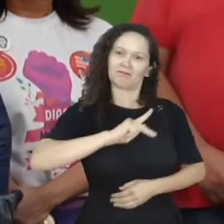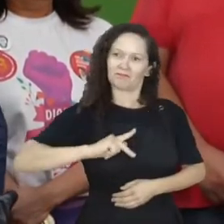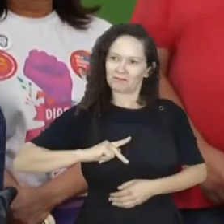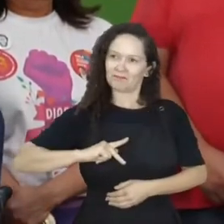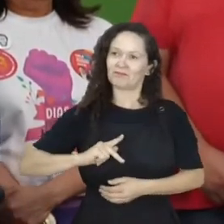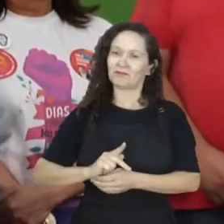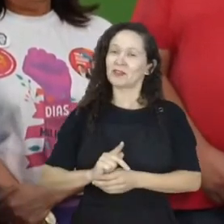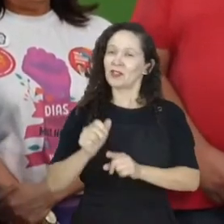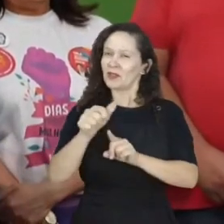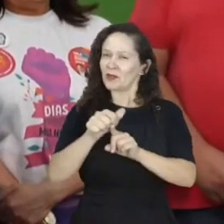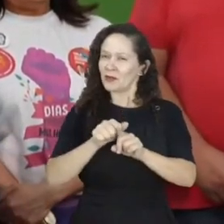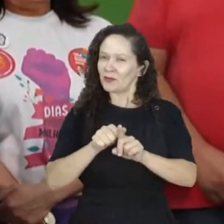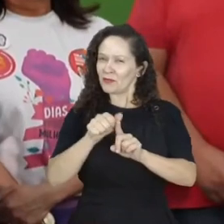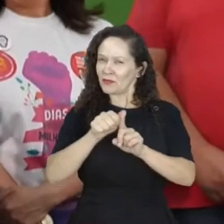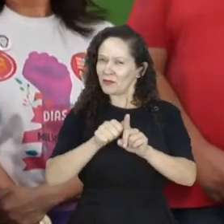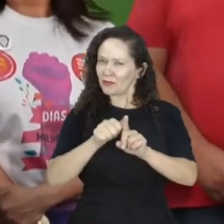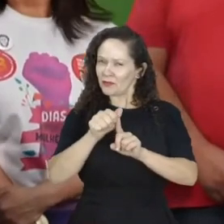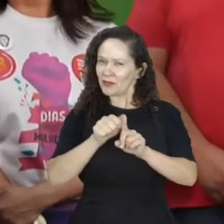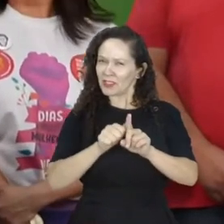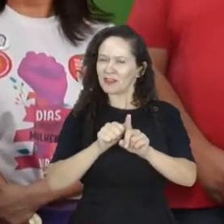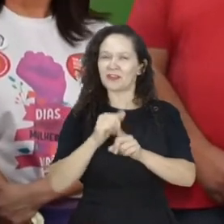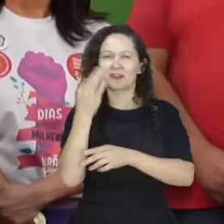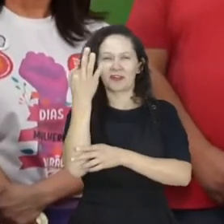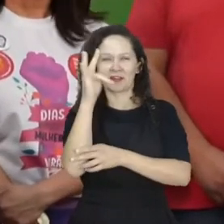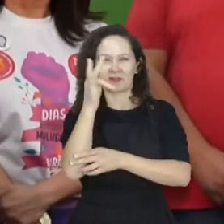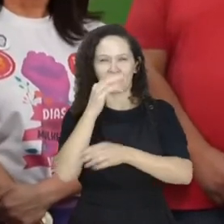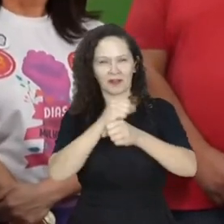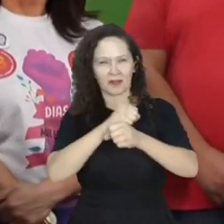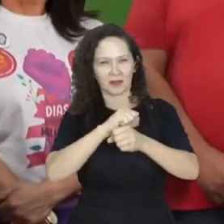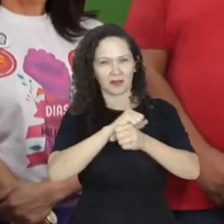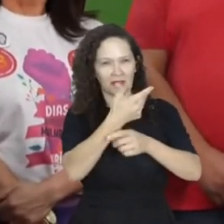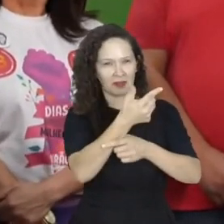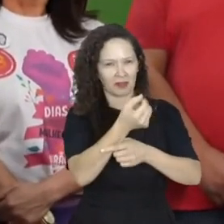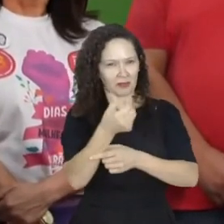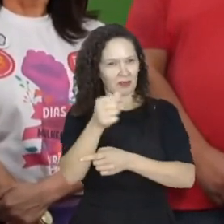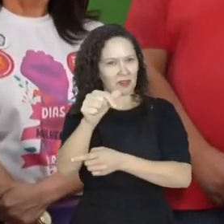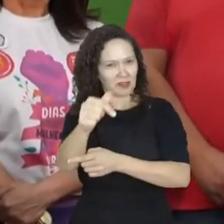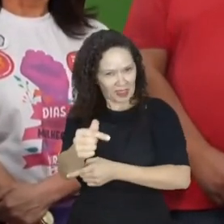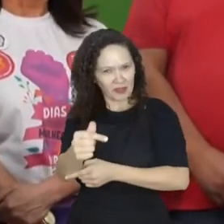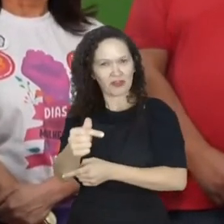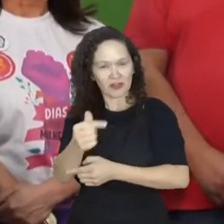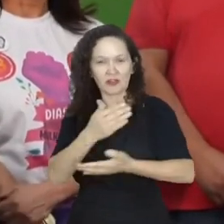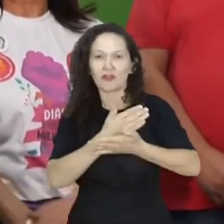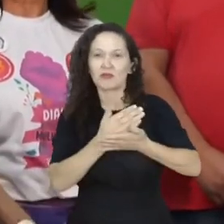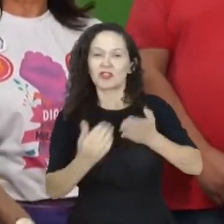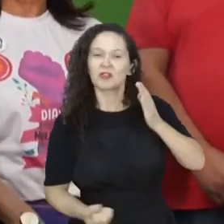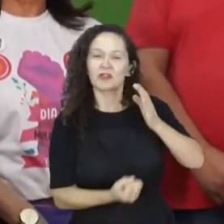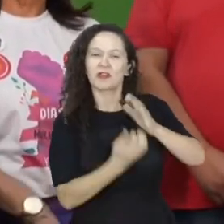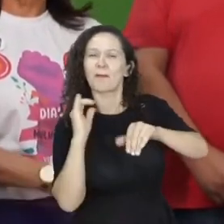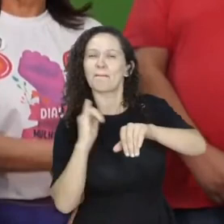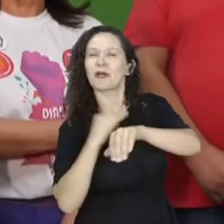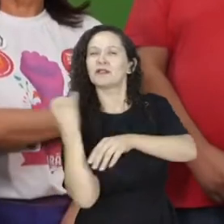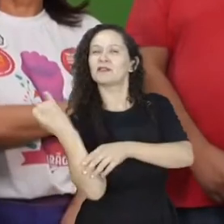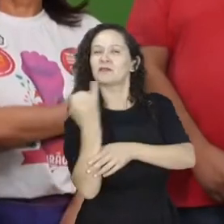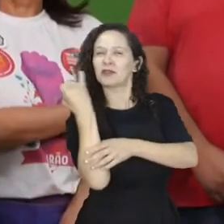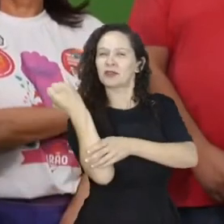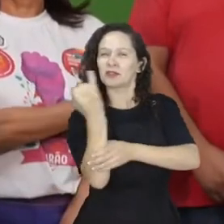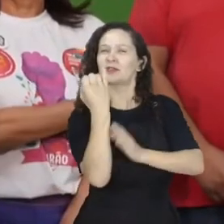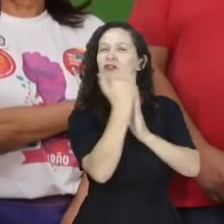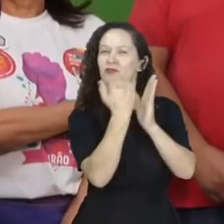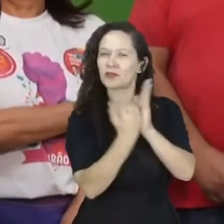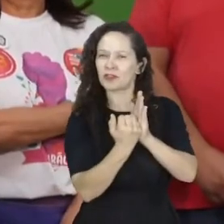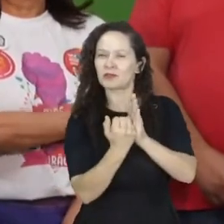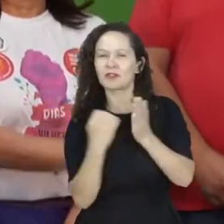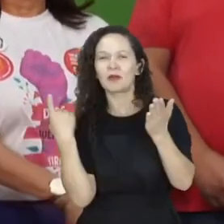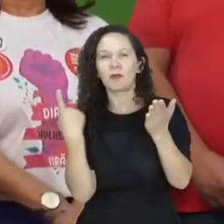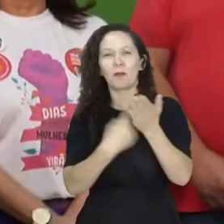fevereiro de 2007, nós éramos o maior e mais importante problema de infraestrutura desse país, que foi o PAC. O PAC,